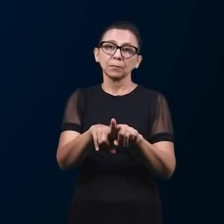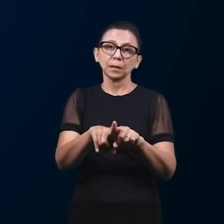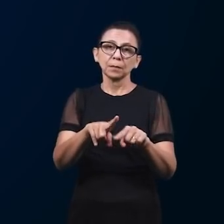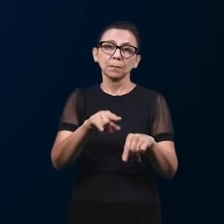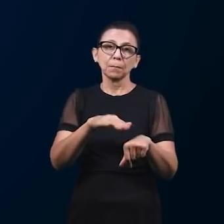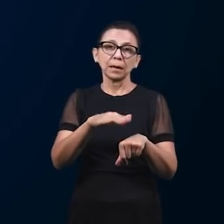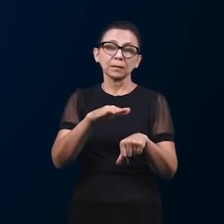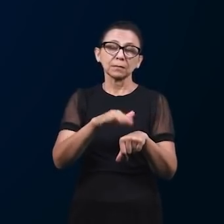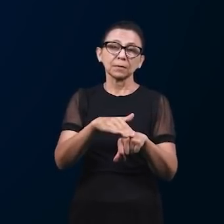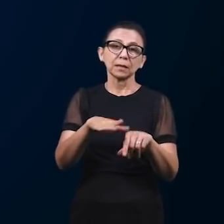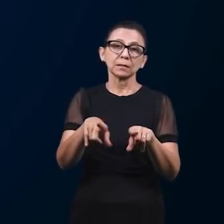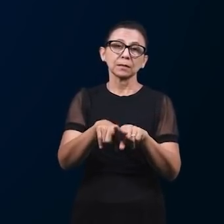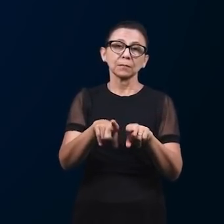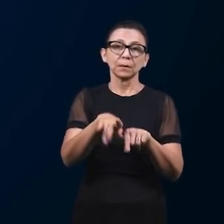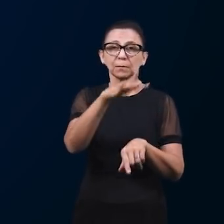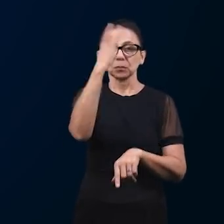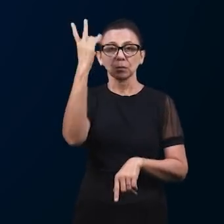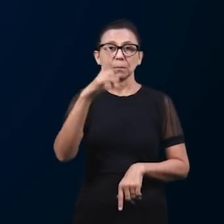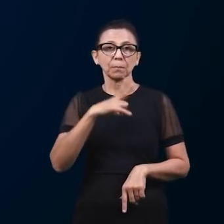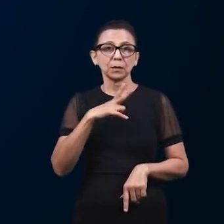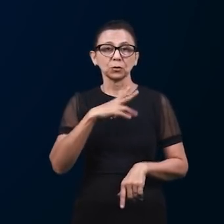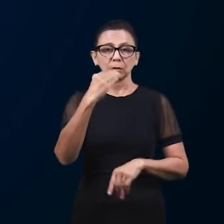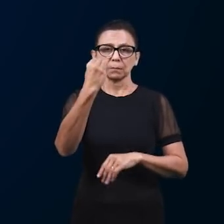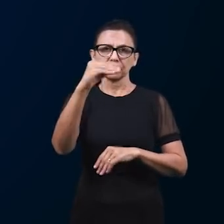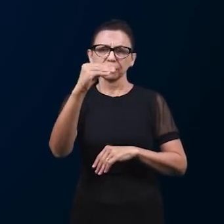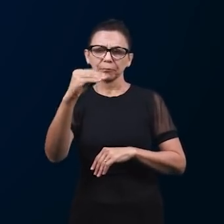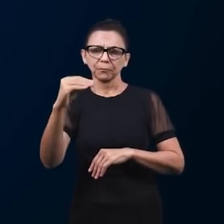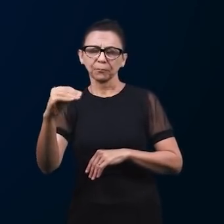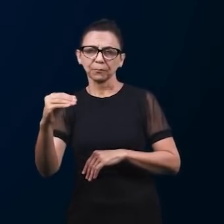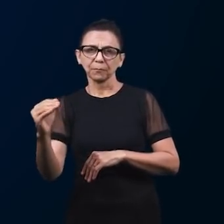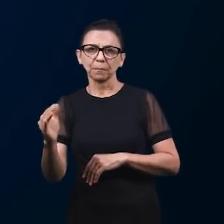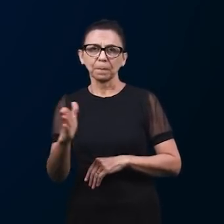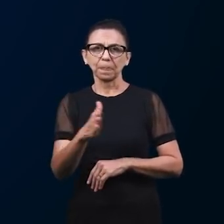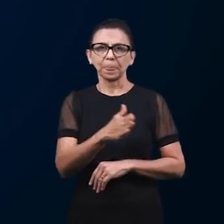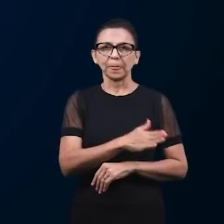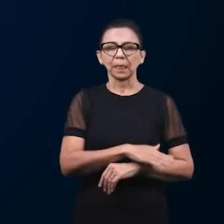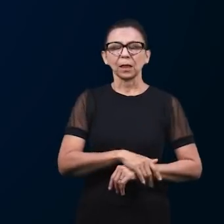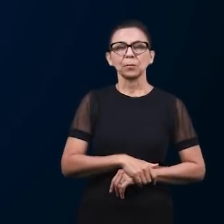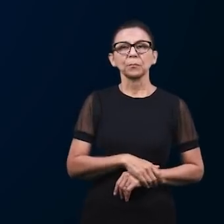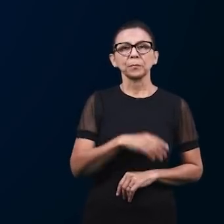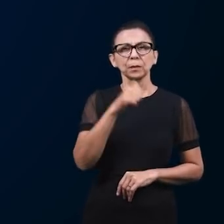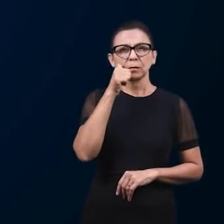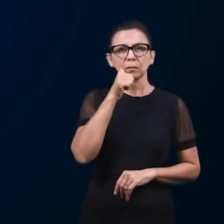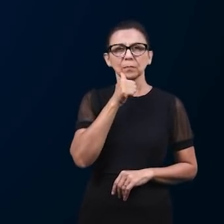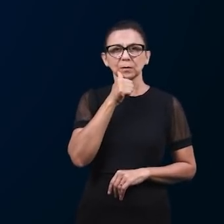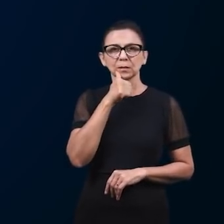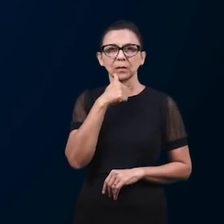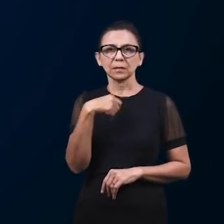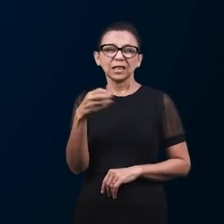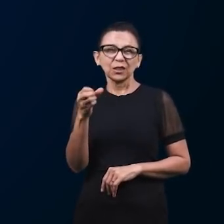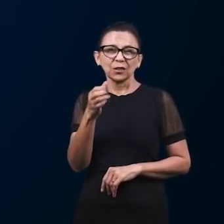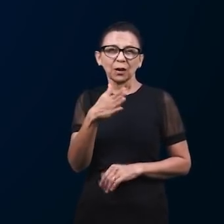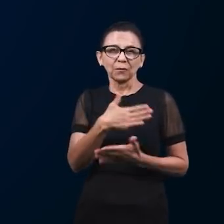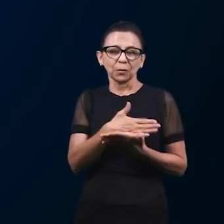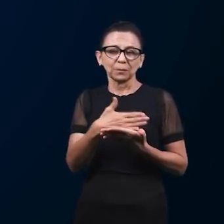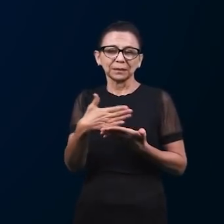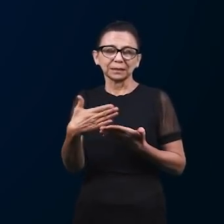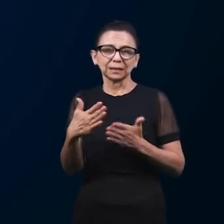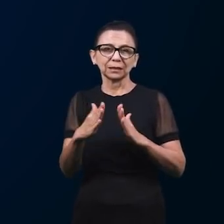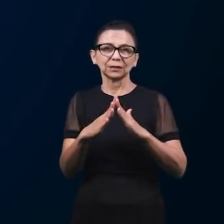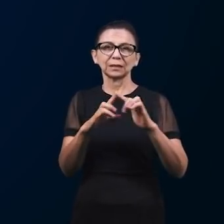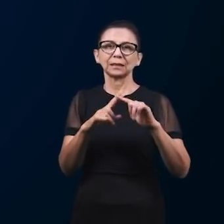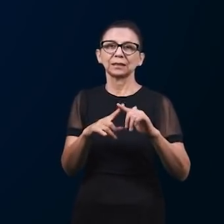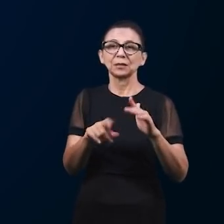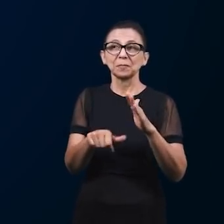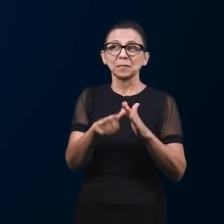individuais. Essa semana, uma senhora nova na igreja enviou pela primeira